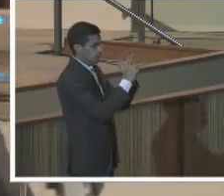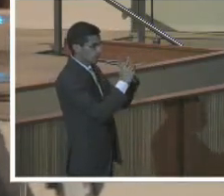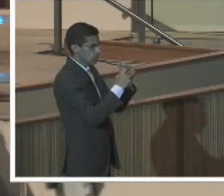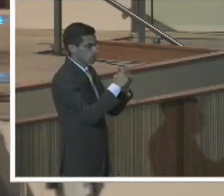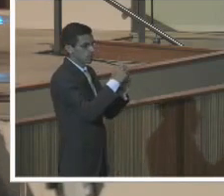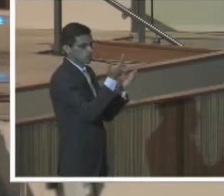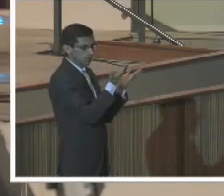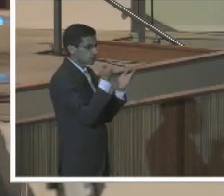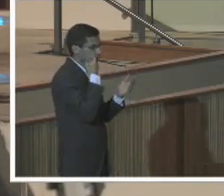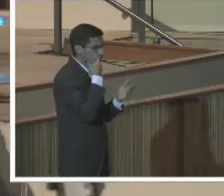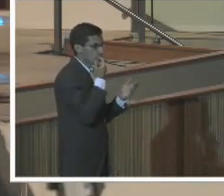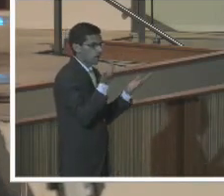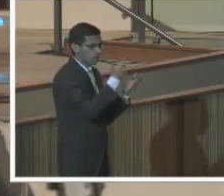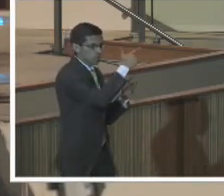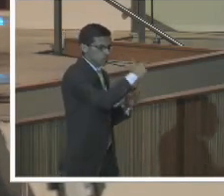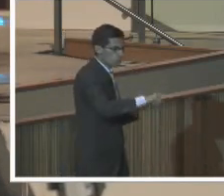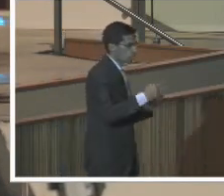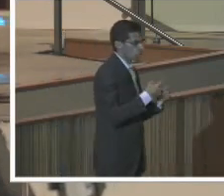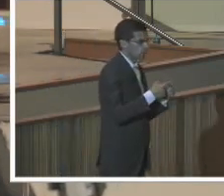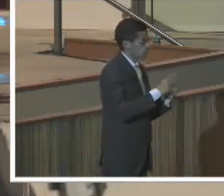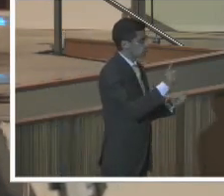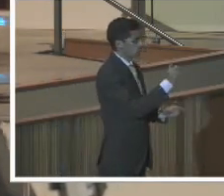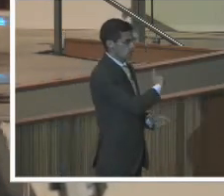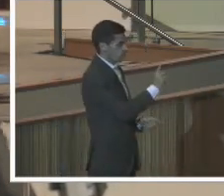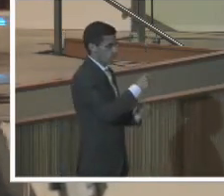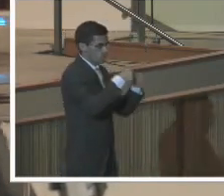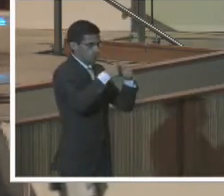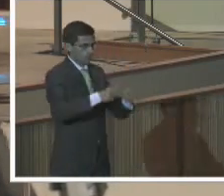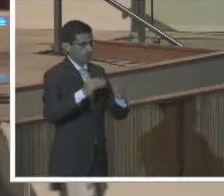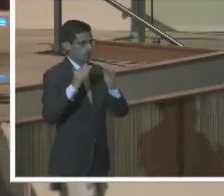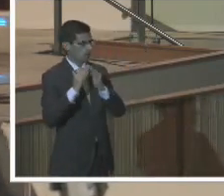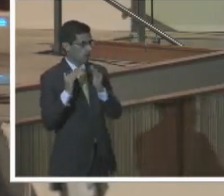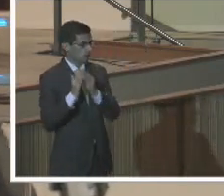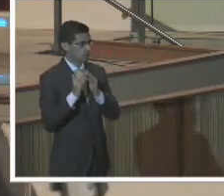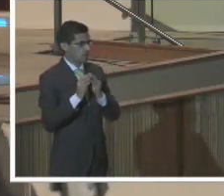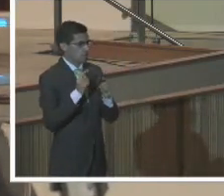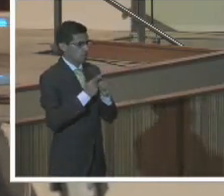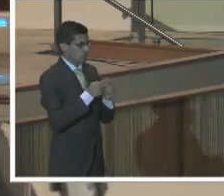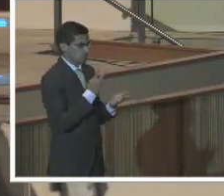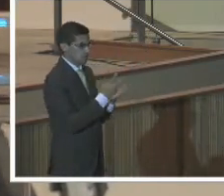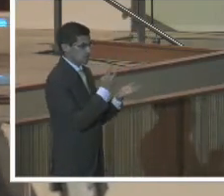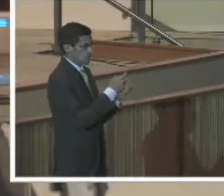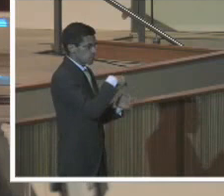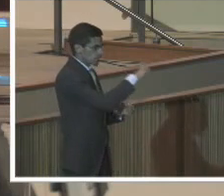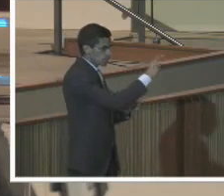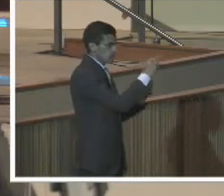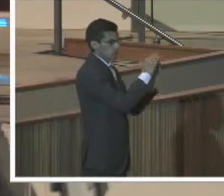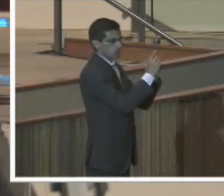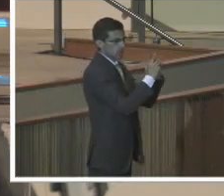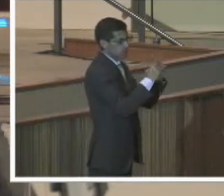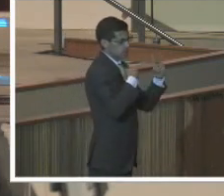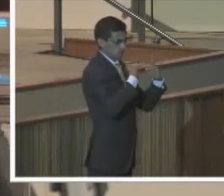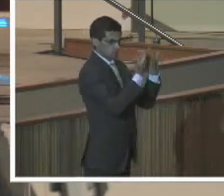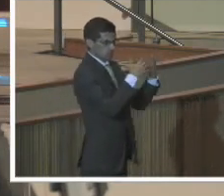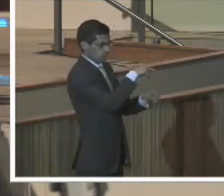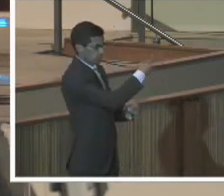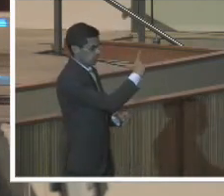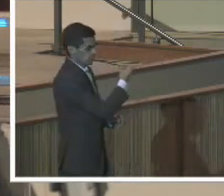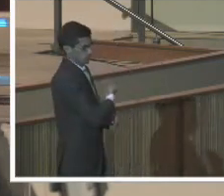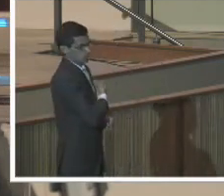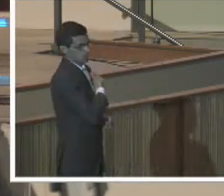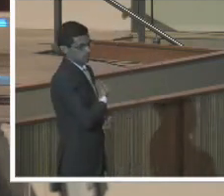vai mais? Chega! Esse negócio de ir toda hora na igreja eu não quero para você.